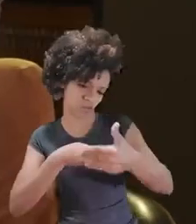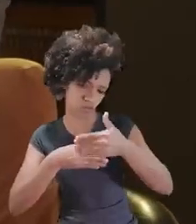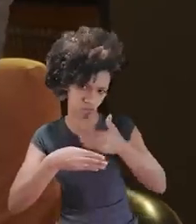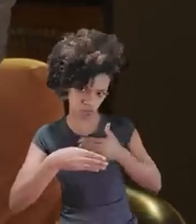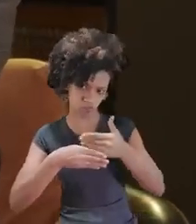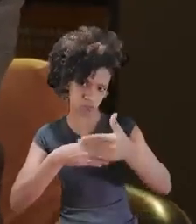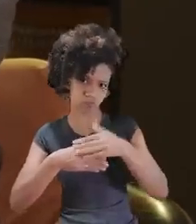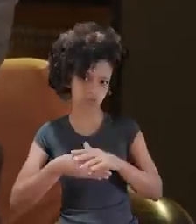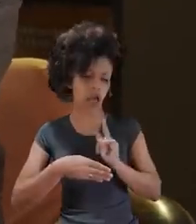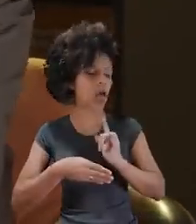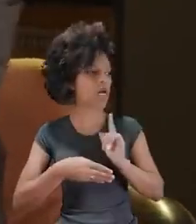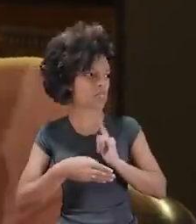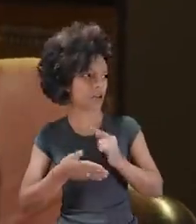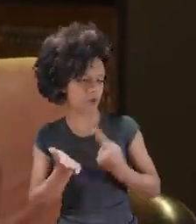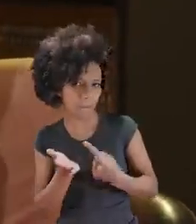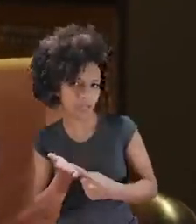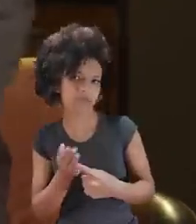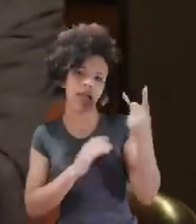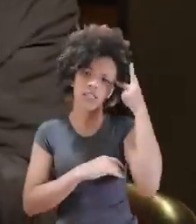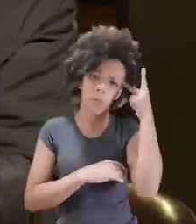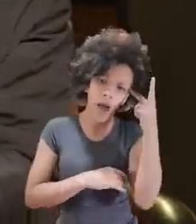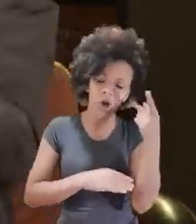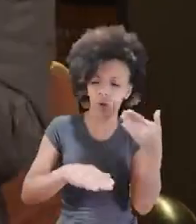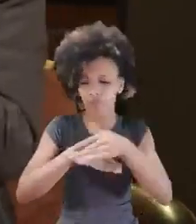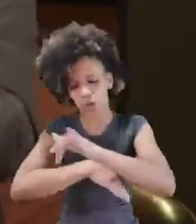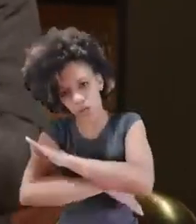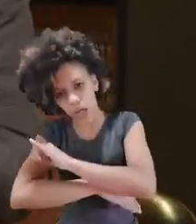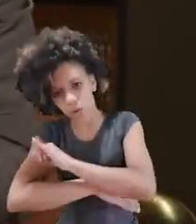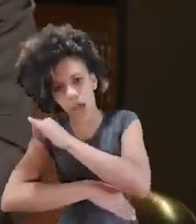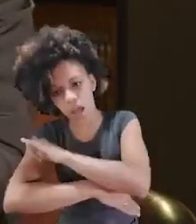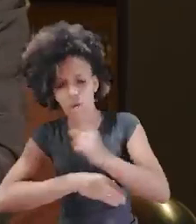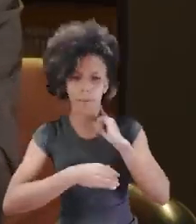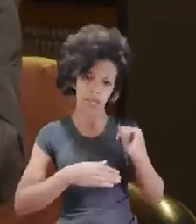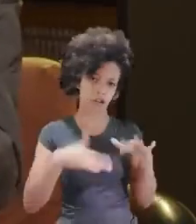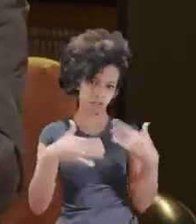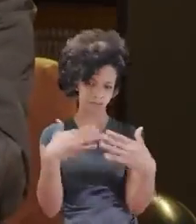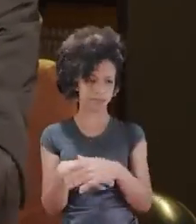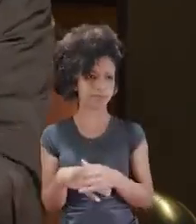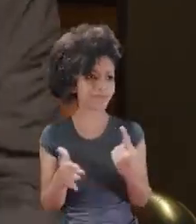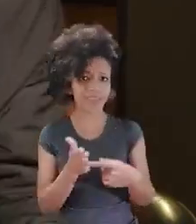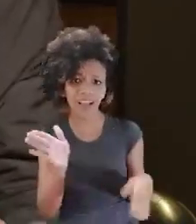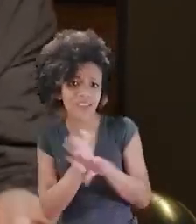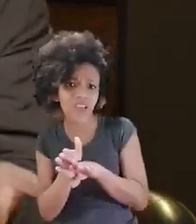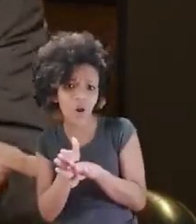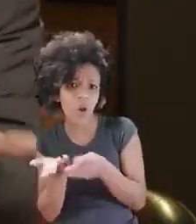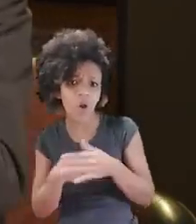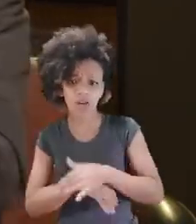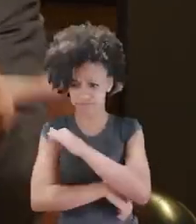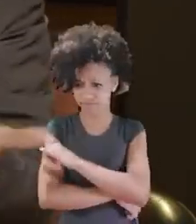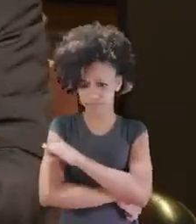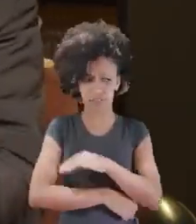fronteiras né Nós plantamos só da gente conversa então a polícia São Paulo entra no rio rio São Paulo Minas e assim sucessivamente eu vou precisar chegavam e